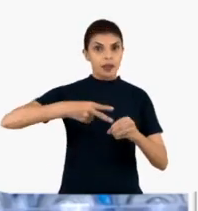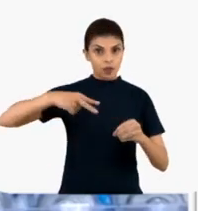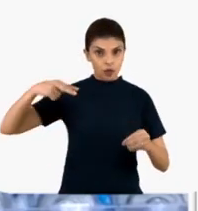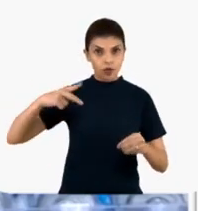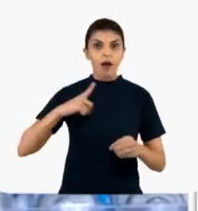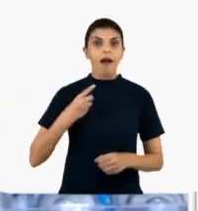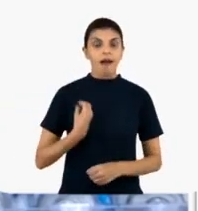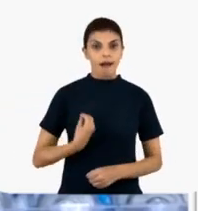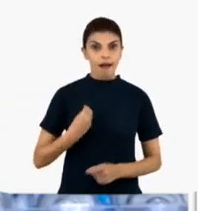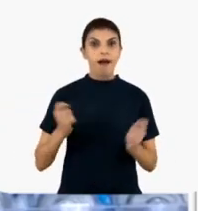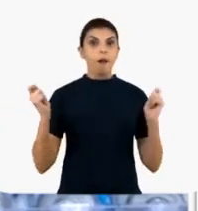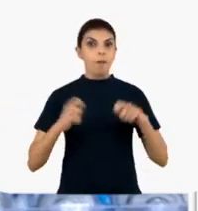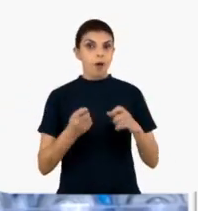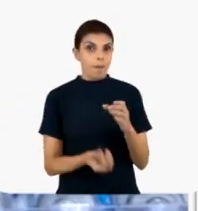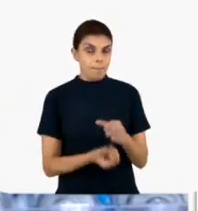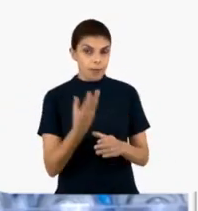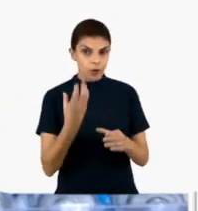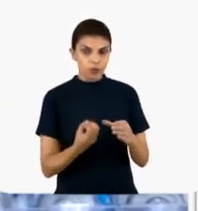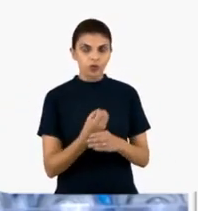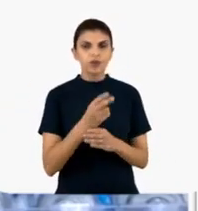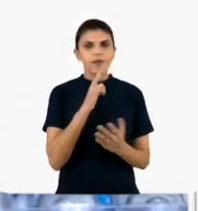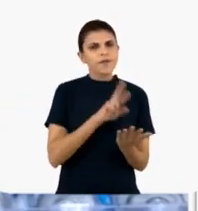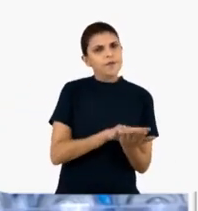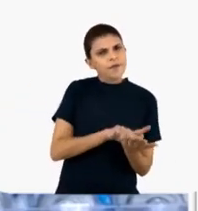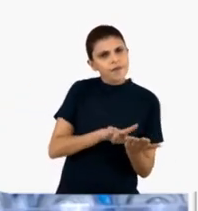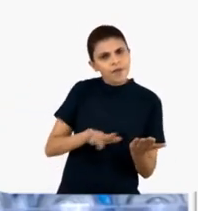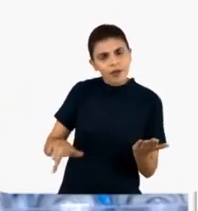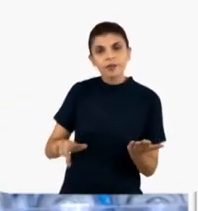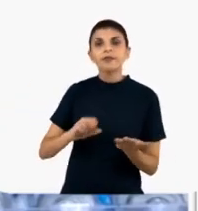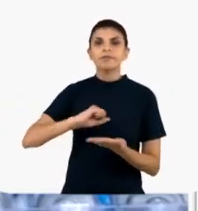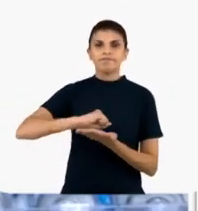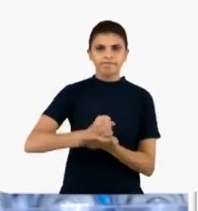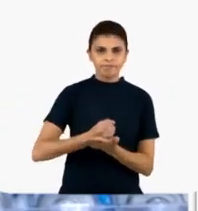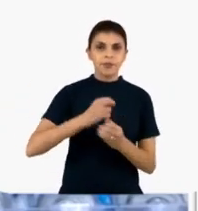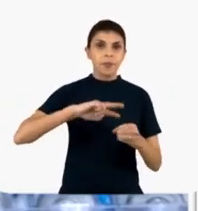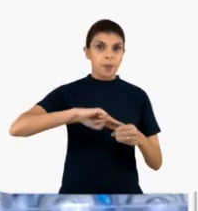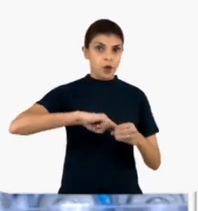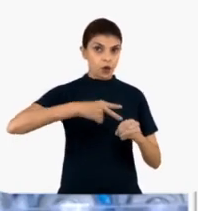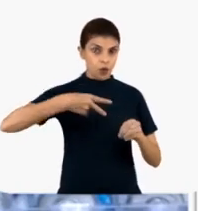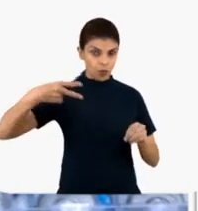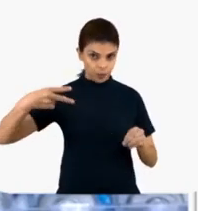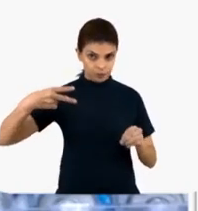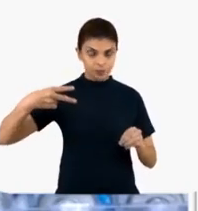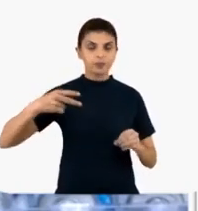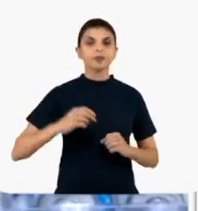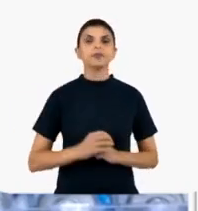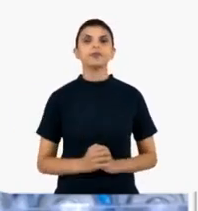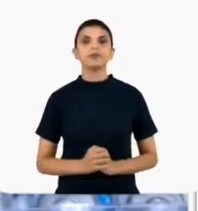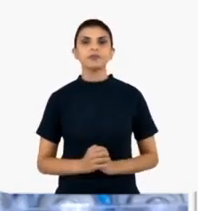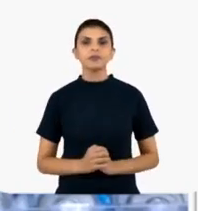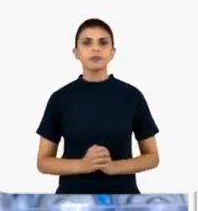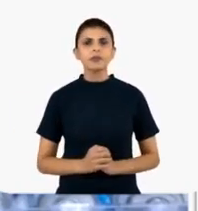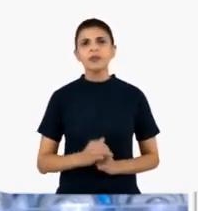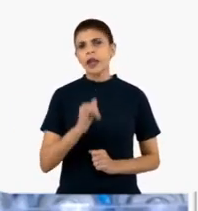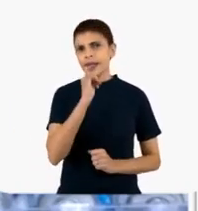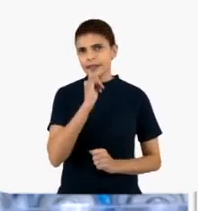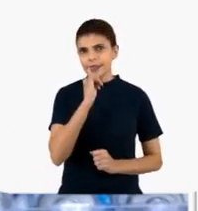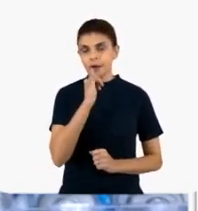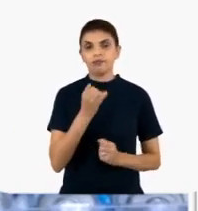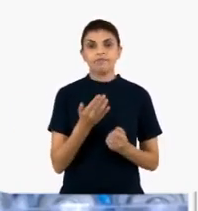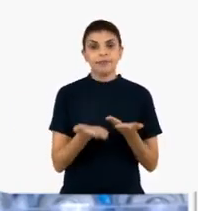biotecnologia, atualmente é possível produzir uma larga escala de medicamentos biotecnológicos de alta complexidade, tais